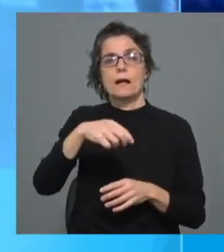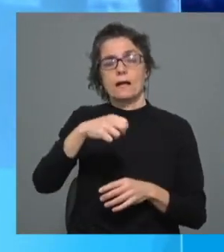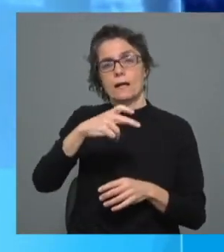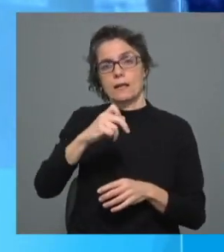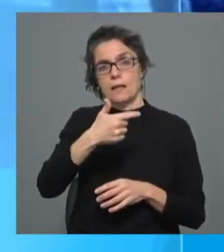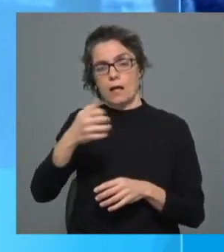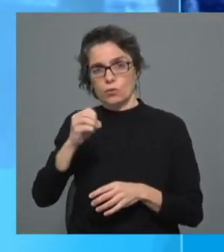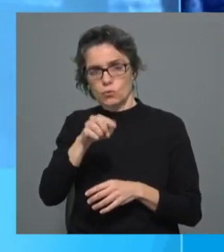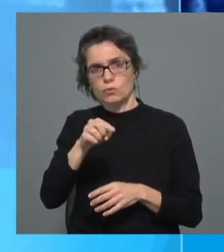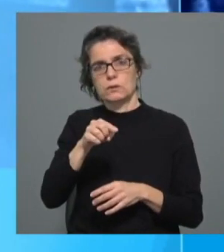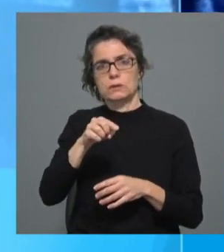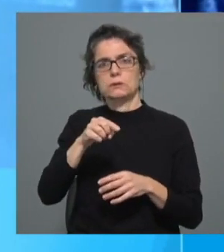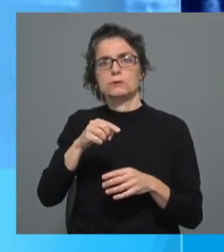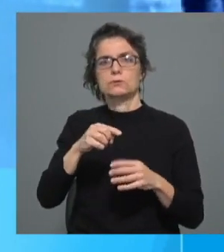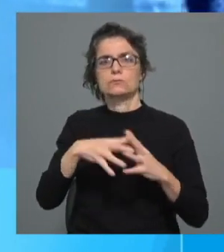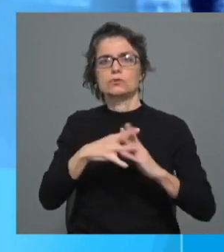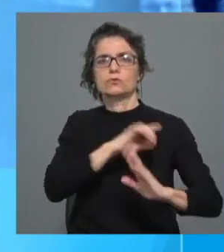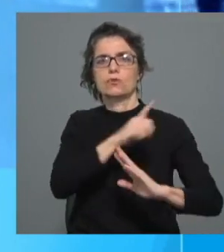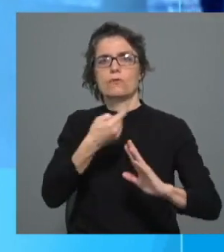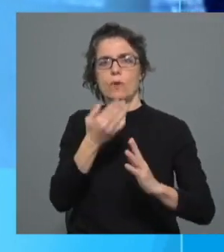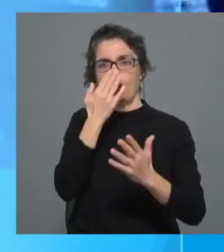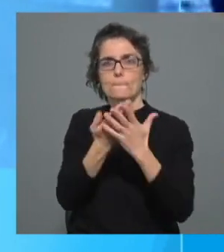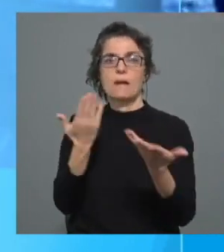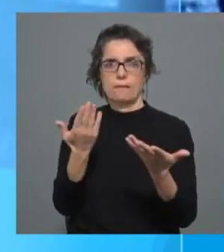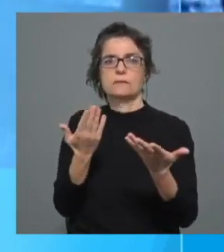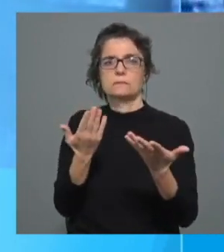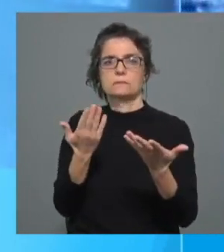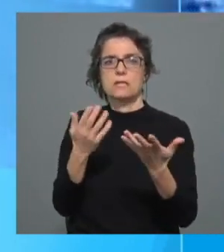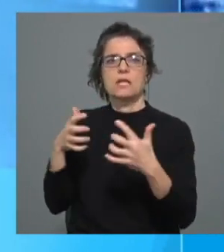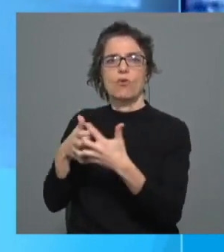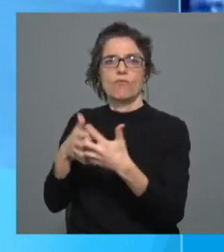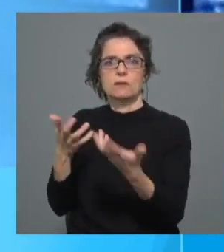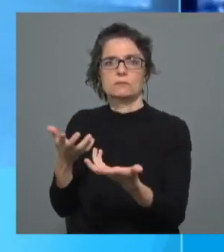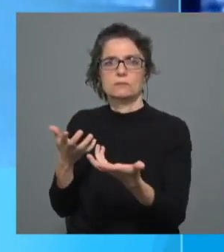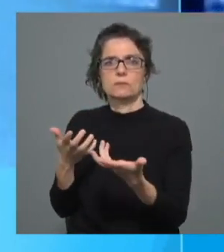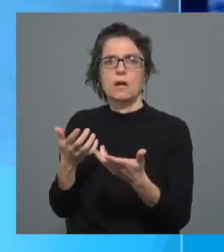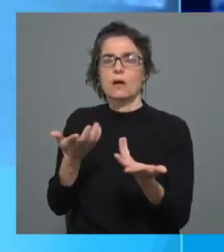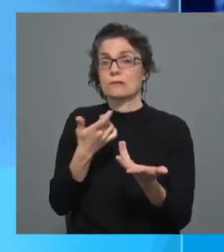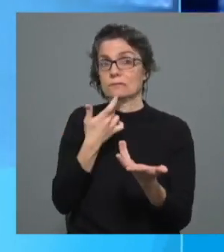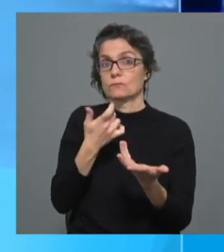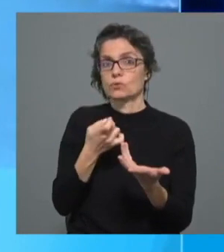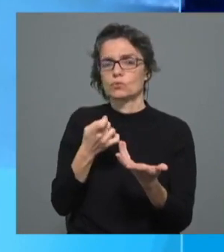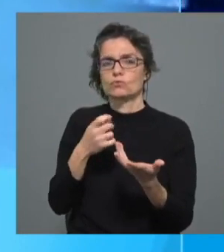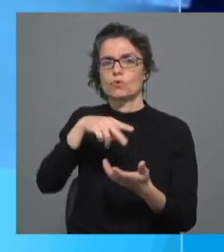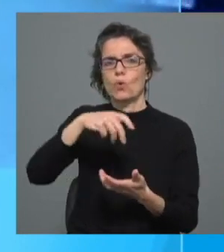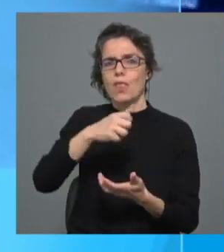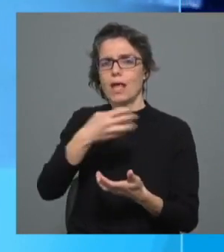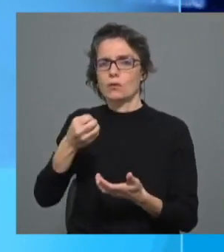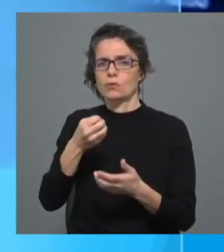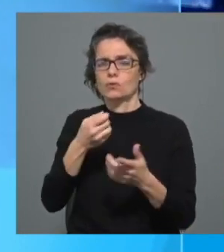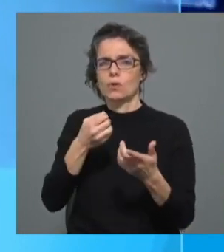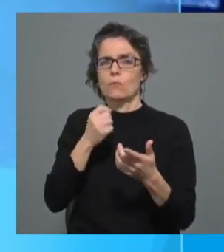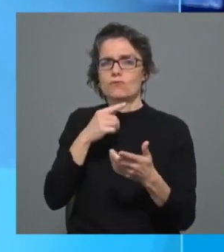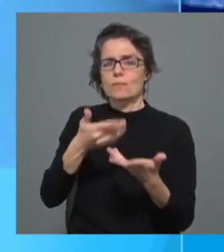foi-se solidificando em torno deste conflito e desta invasão. É um novo fôlego que a própria NATO também conseguiu